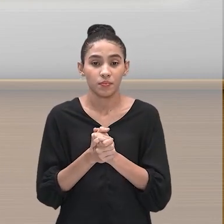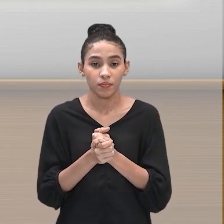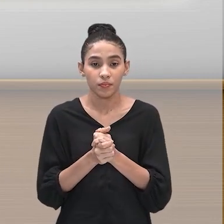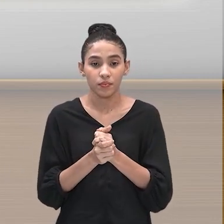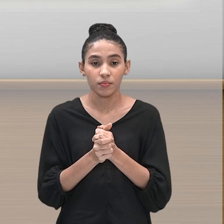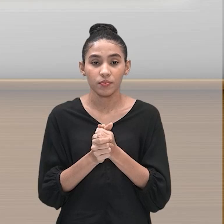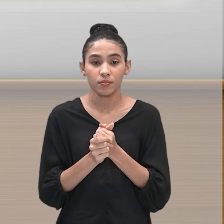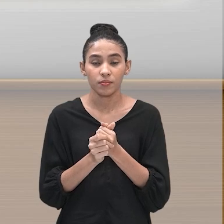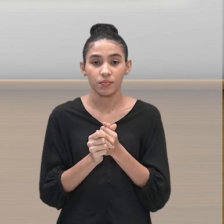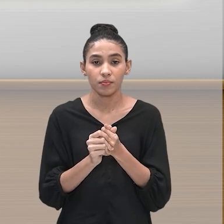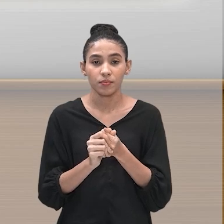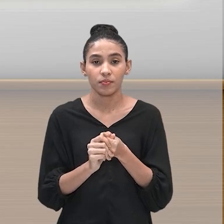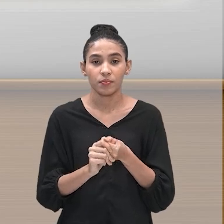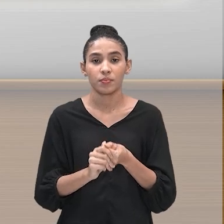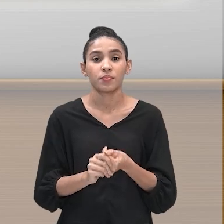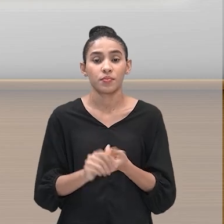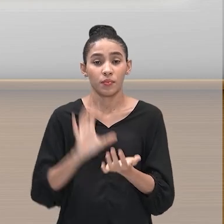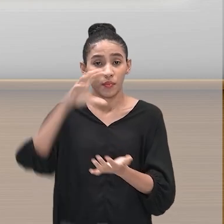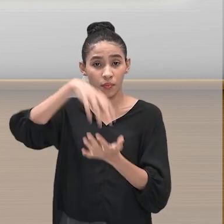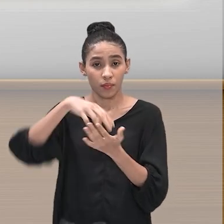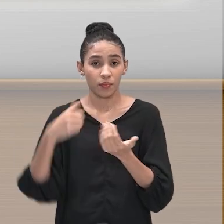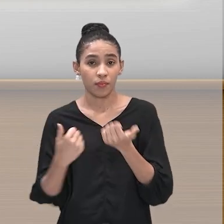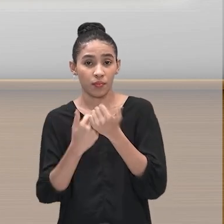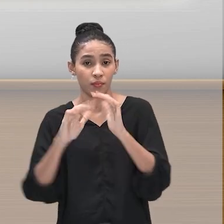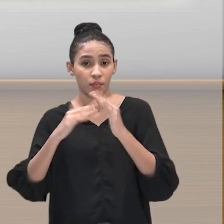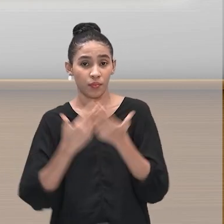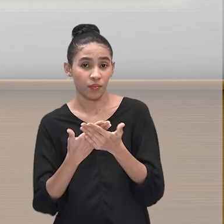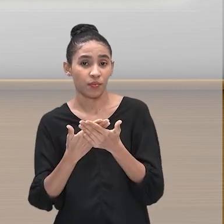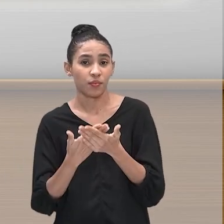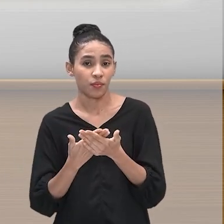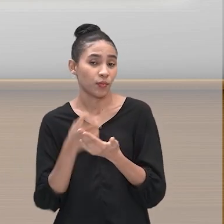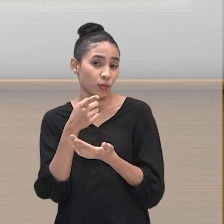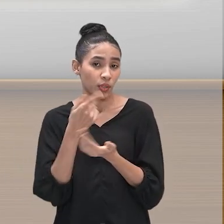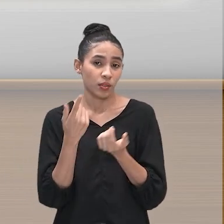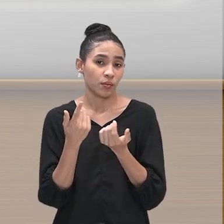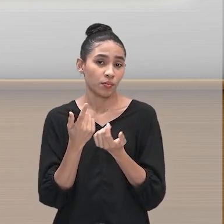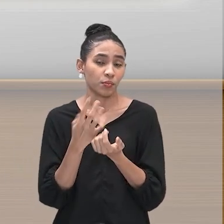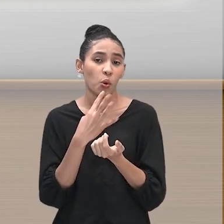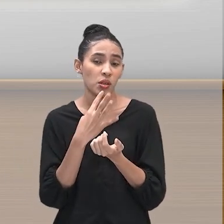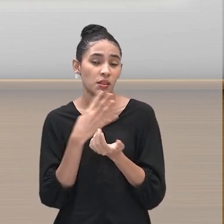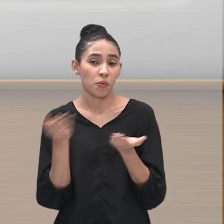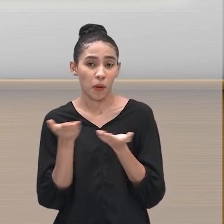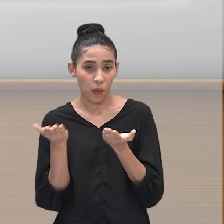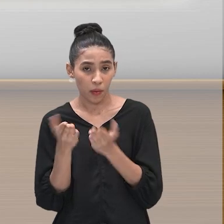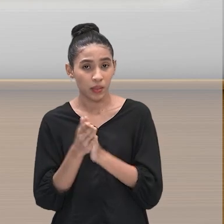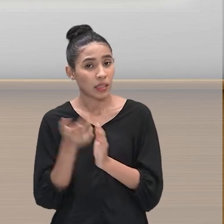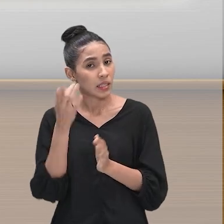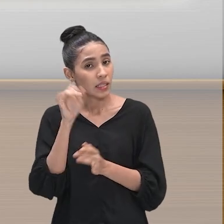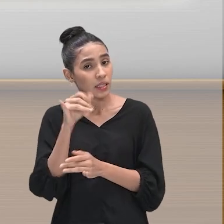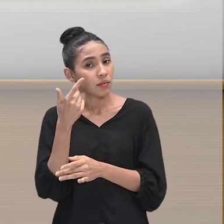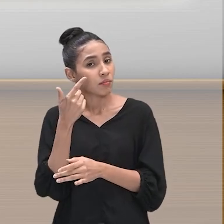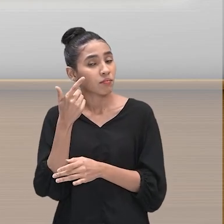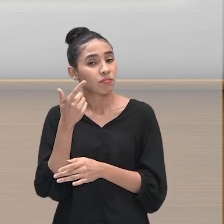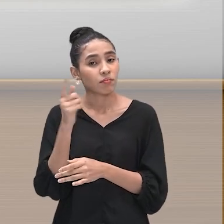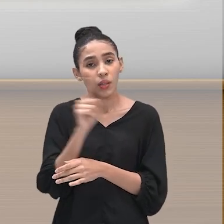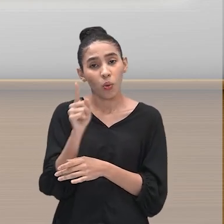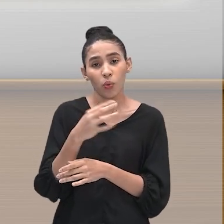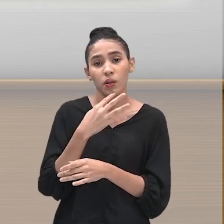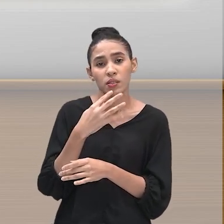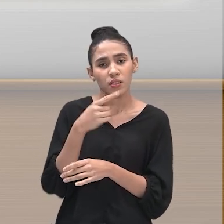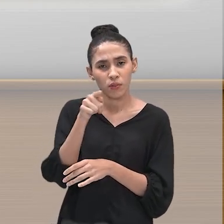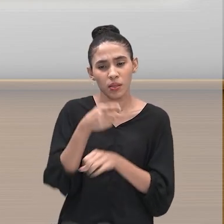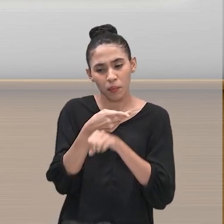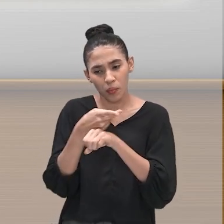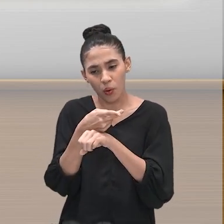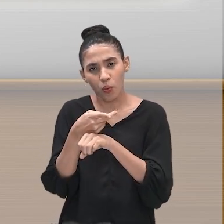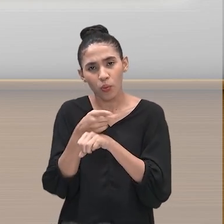nosso Grêmio, você talvez esteja conhecendo agora. Se não conhecia, já procurem aí o Grêmio, se tem